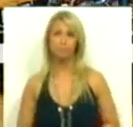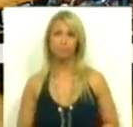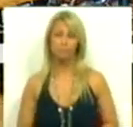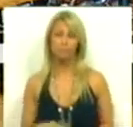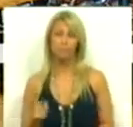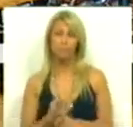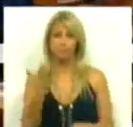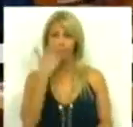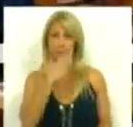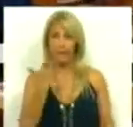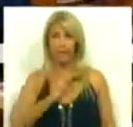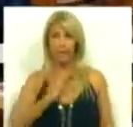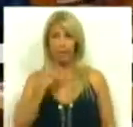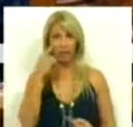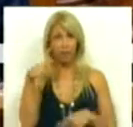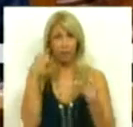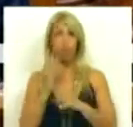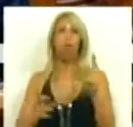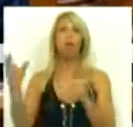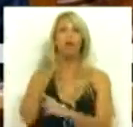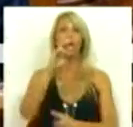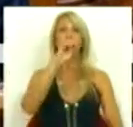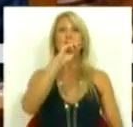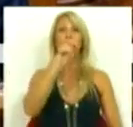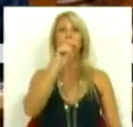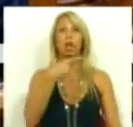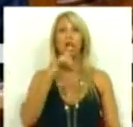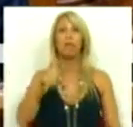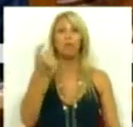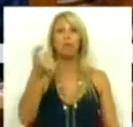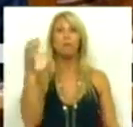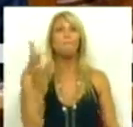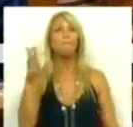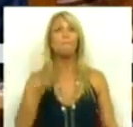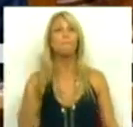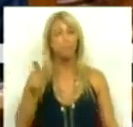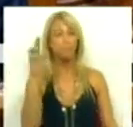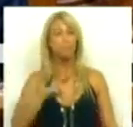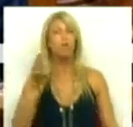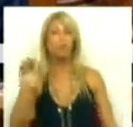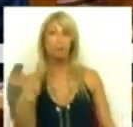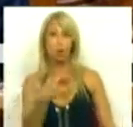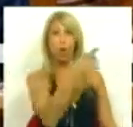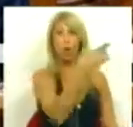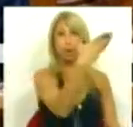Porque se a dívida pública cresceu de 39,5 mil milhões de euros de 91